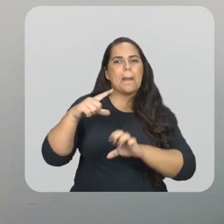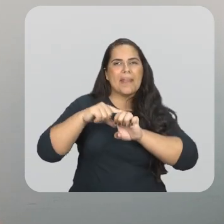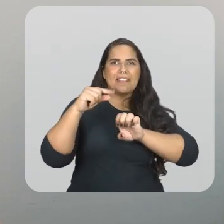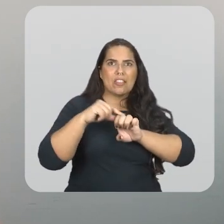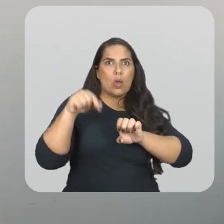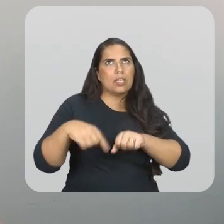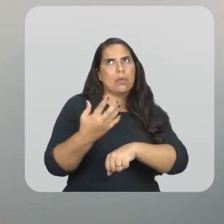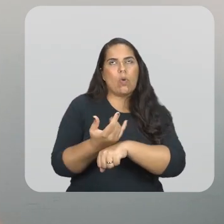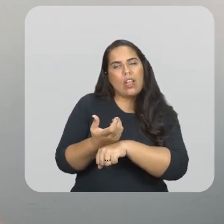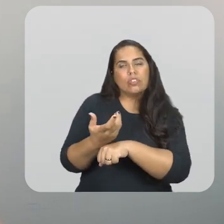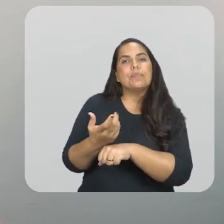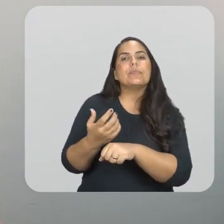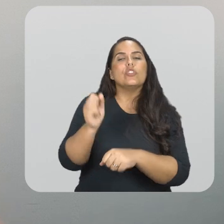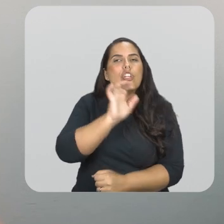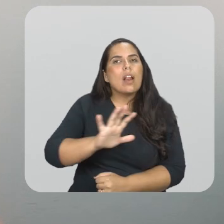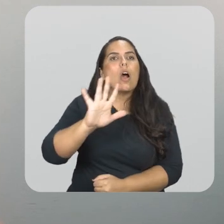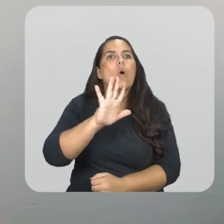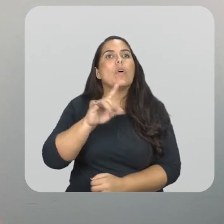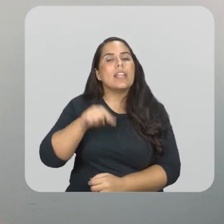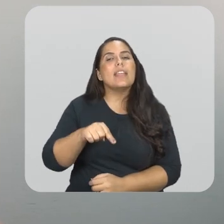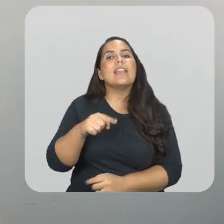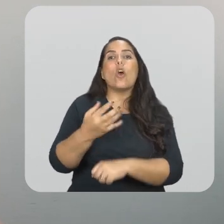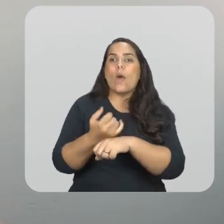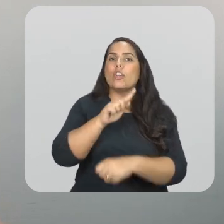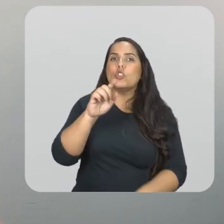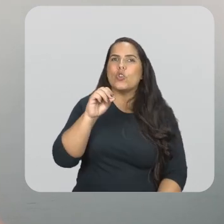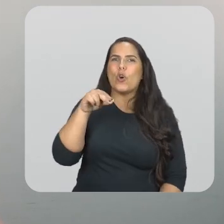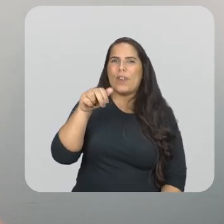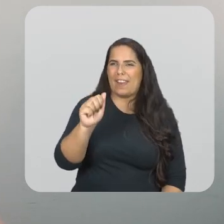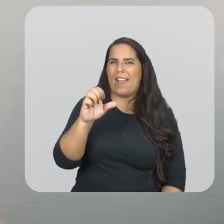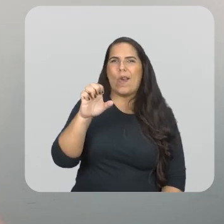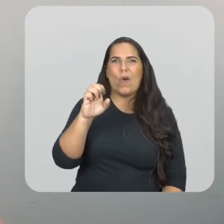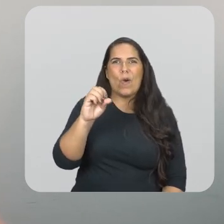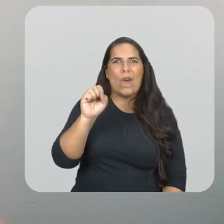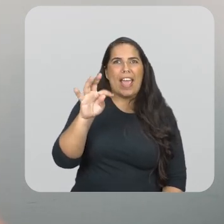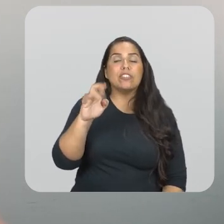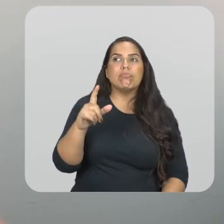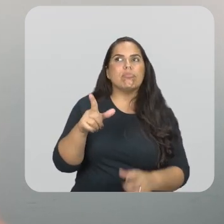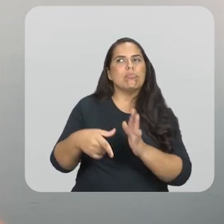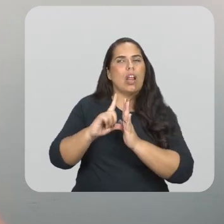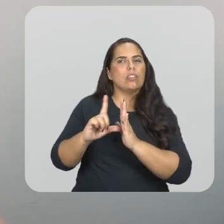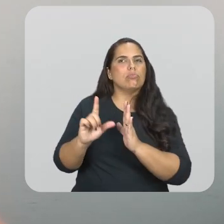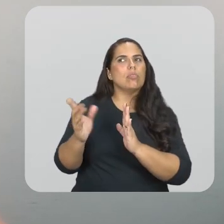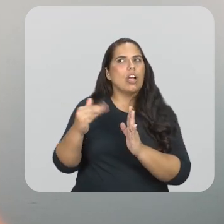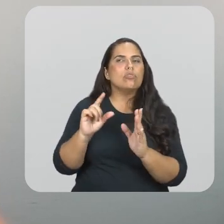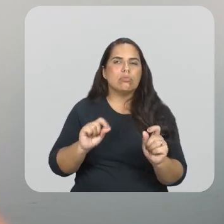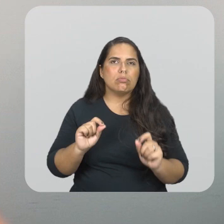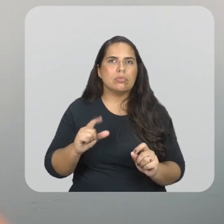para a UERJ, no modo geral, que não é, e acho que a UERJ Zona Oeste, inclusive, ela traz isso antes, né?